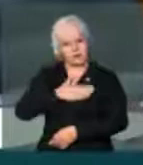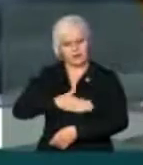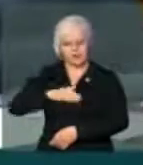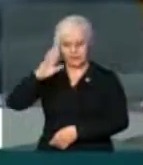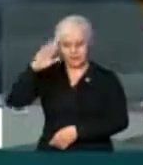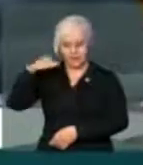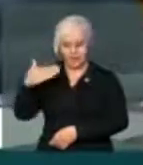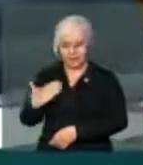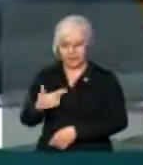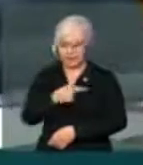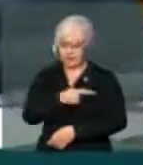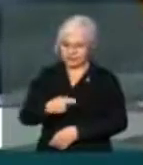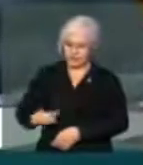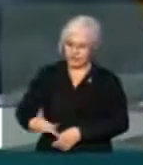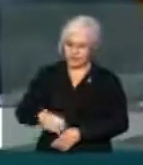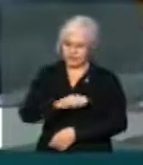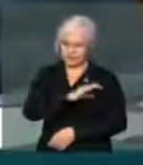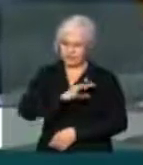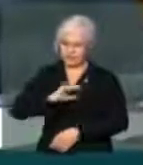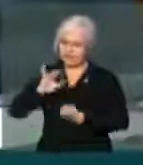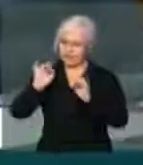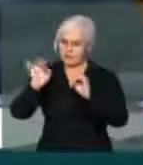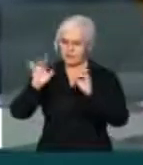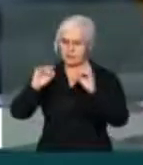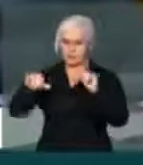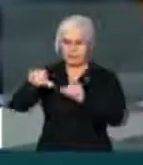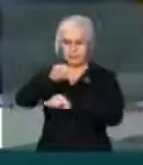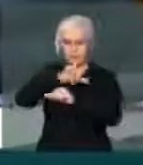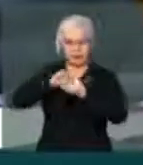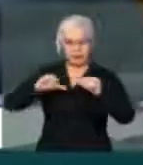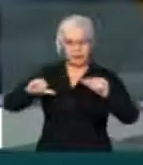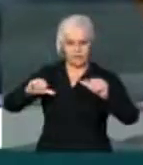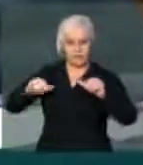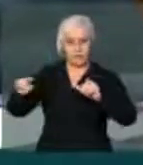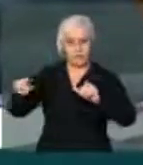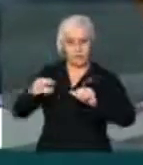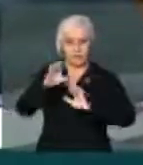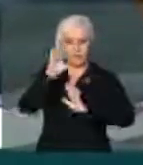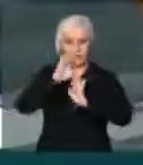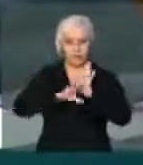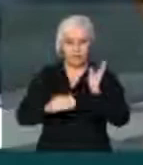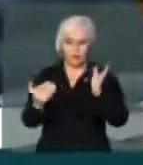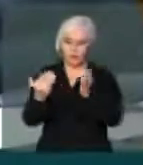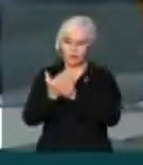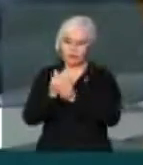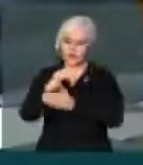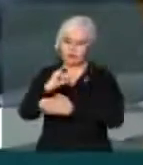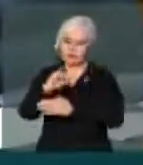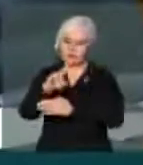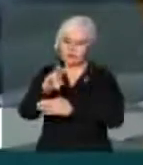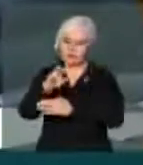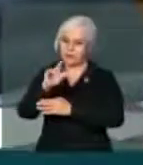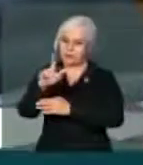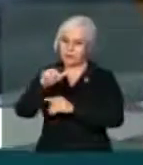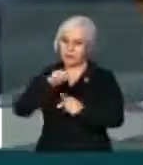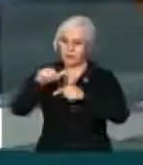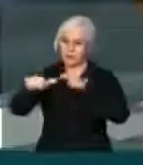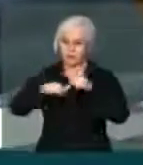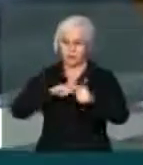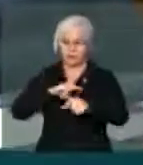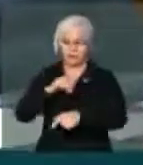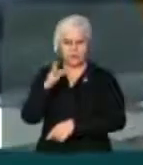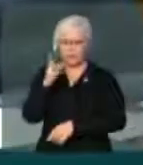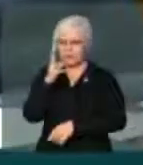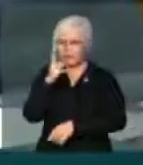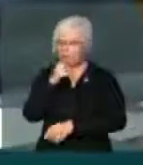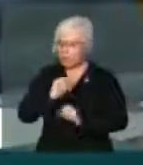de presidir a Comissão Especial de Reforma do novo Código de Processo Civil, um trabalho que demandou